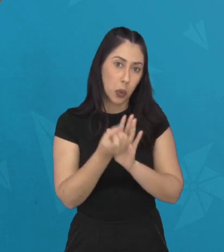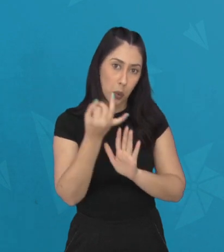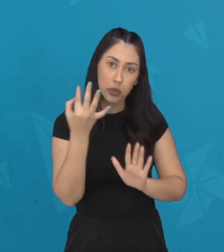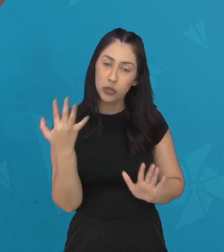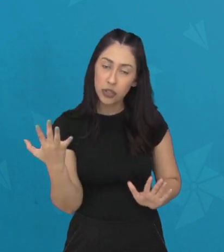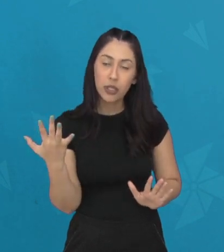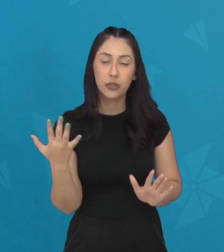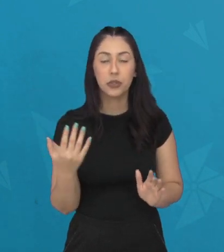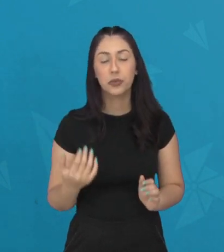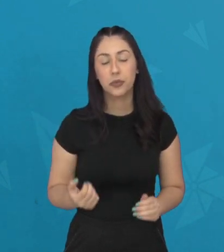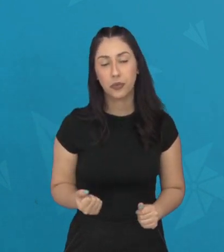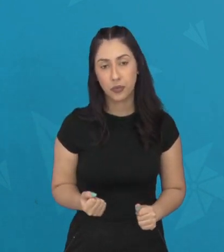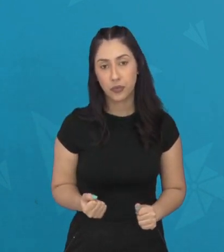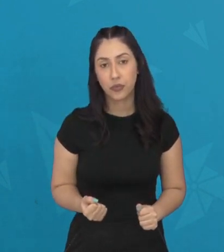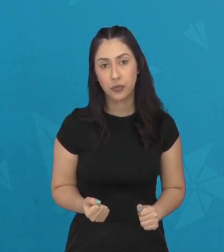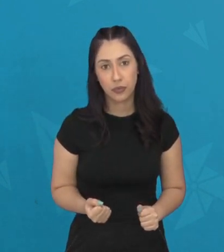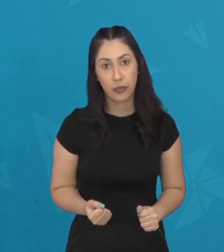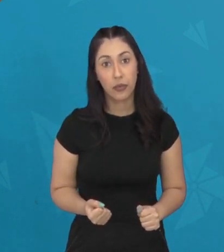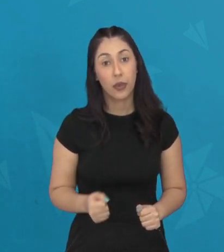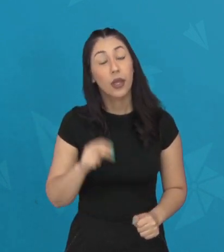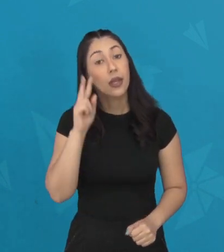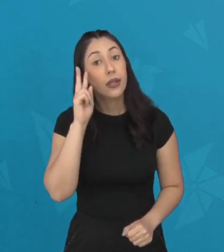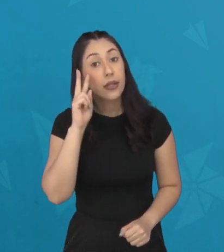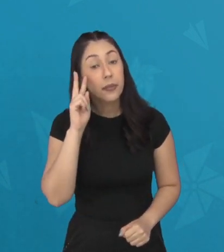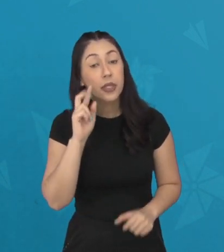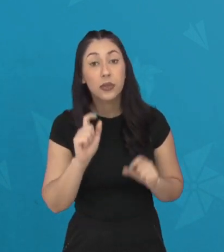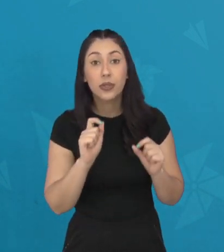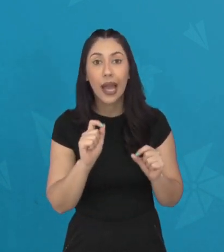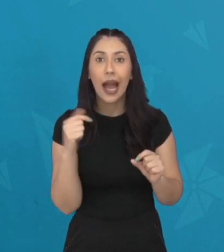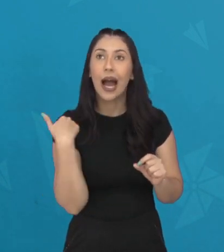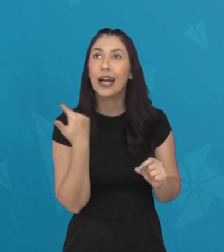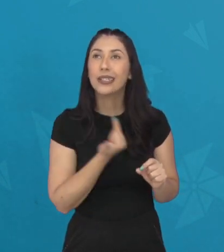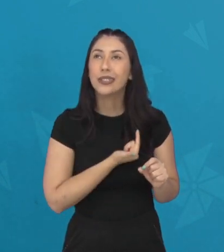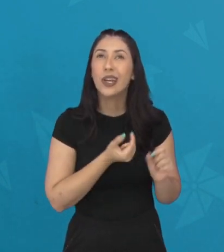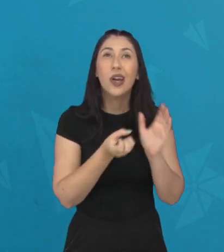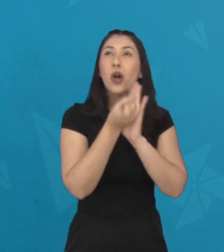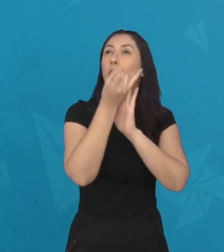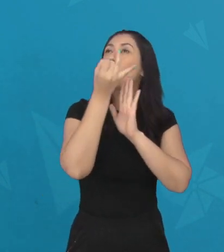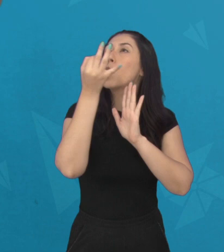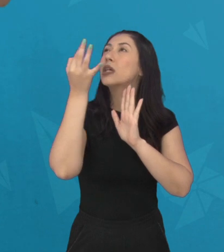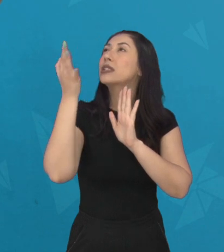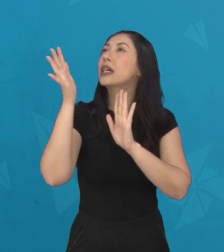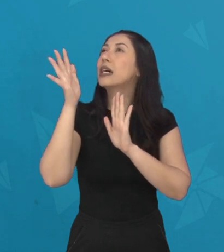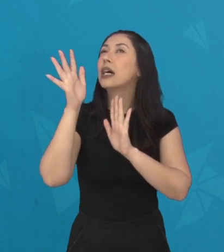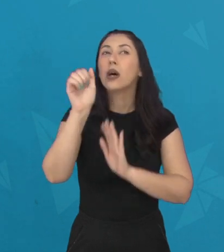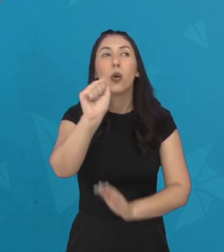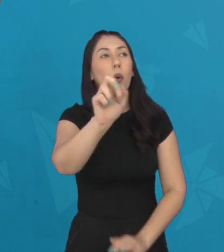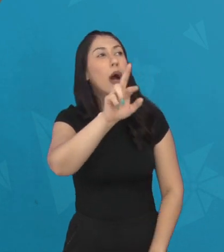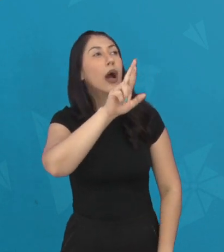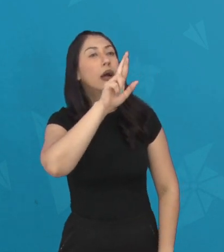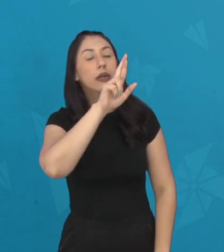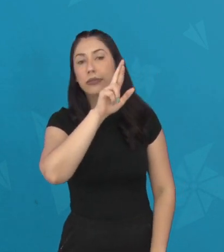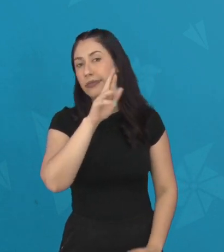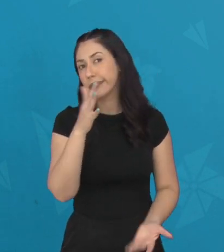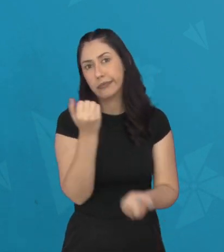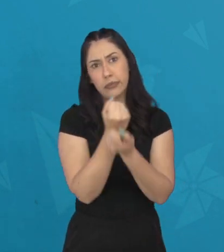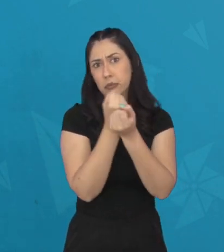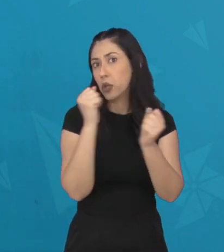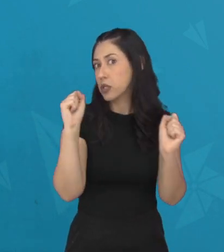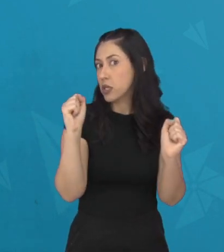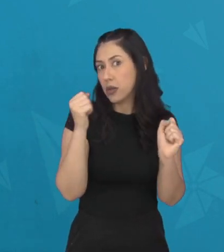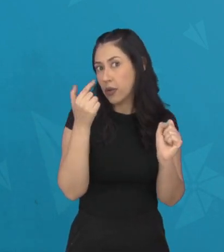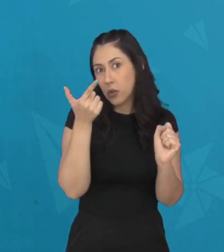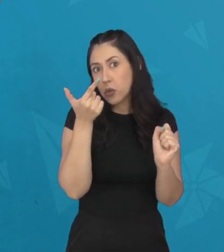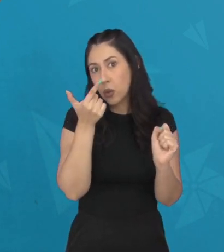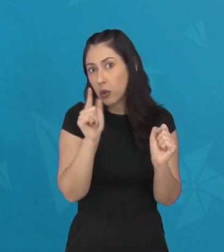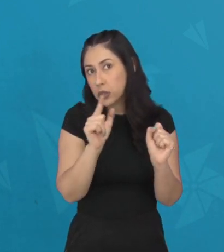bem? Lembrando que não tem como isolar a equação, né? O estudo ali, se for fazer uma